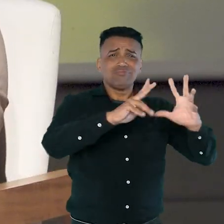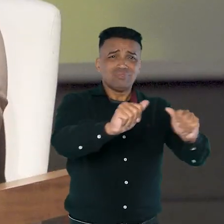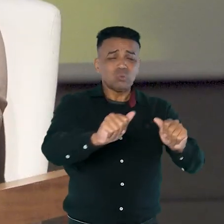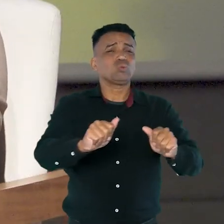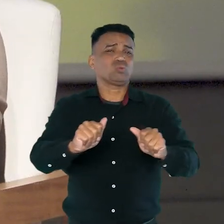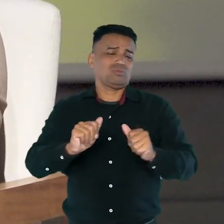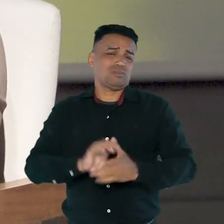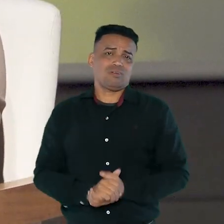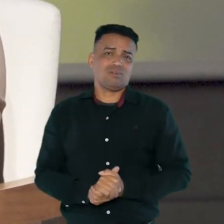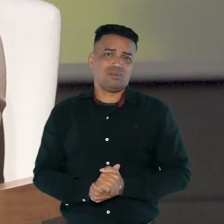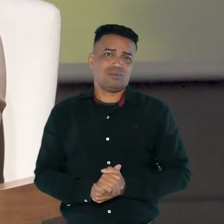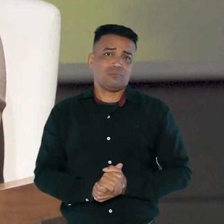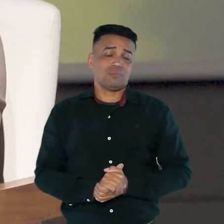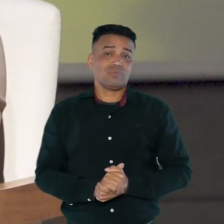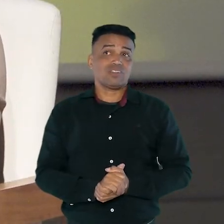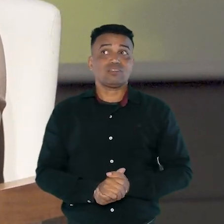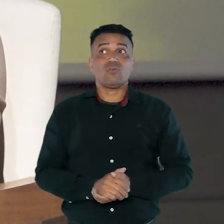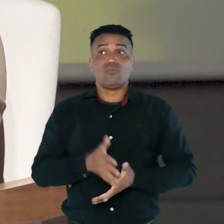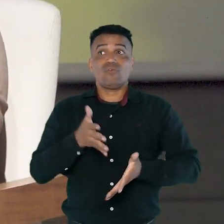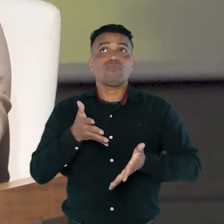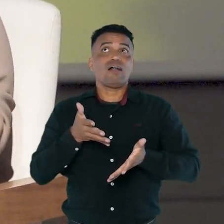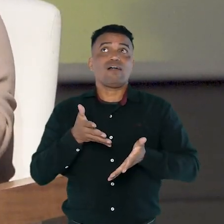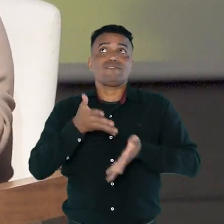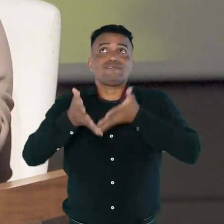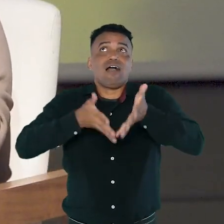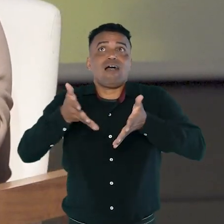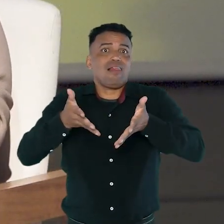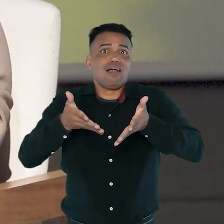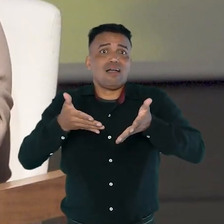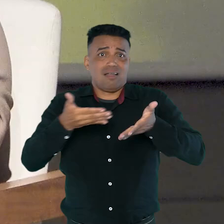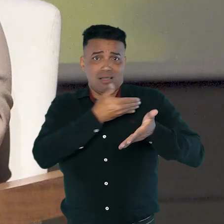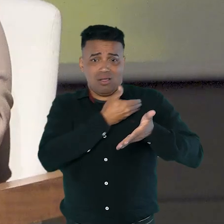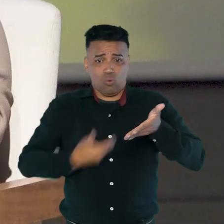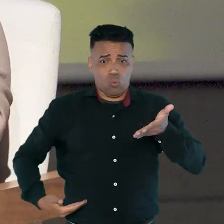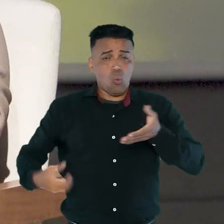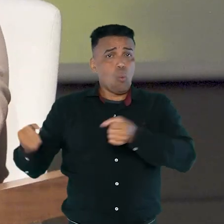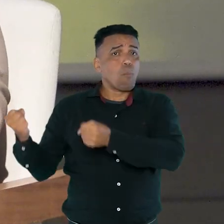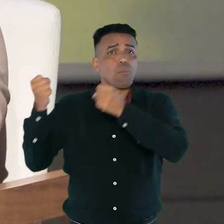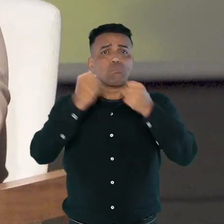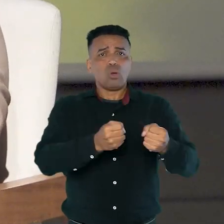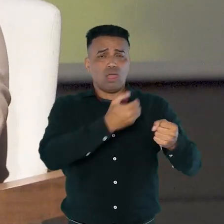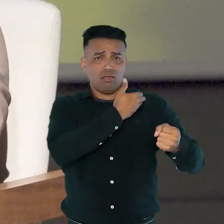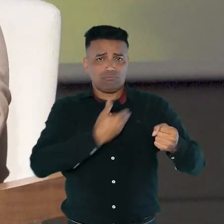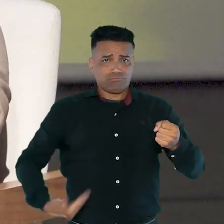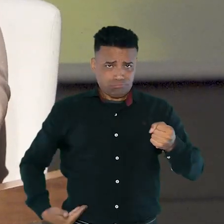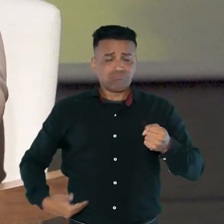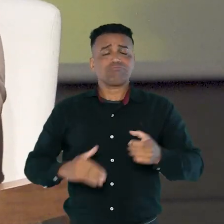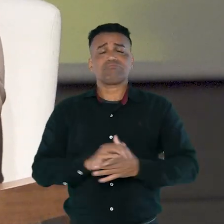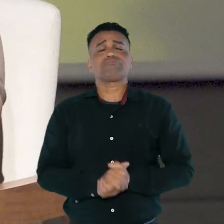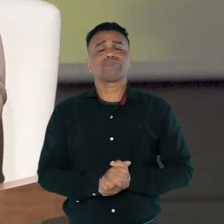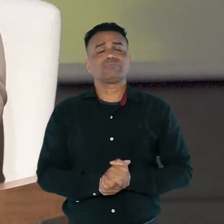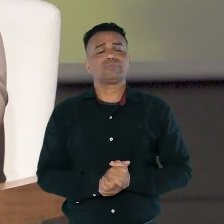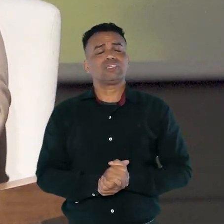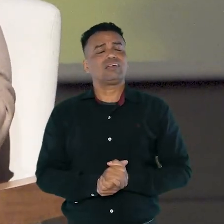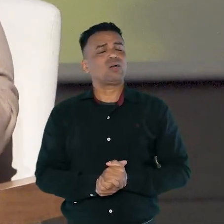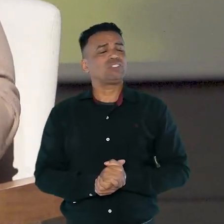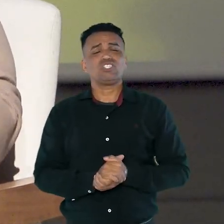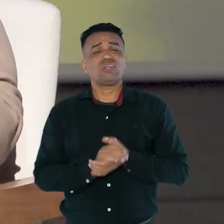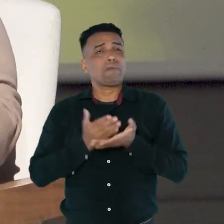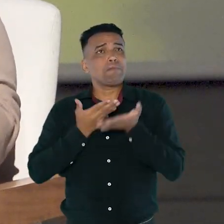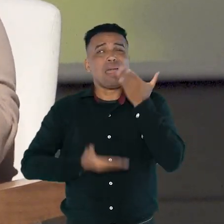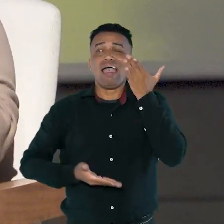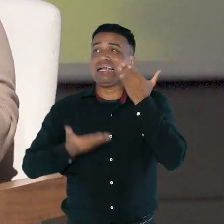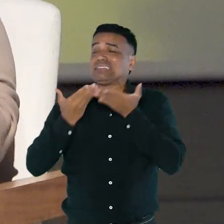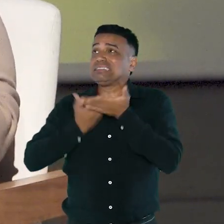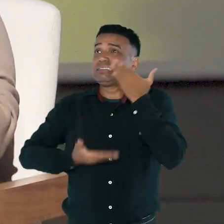Quando a gente fala de poder público, no entanto, acho que a gente se perde